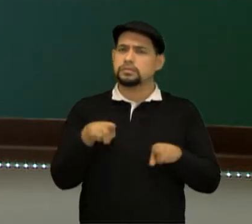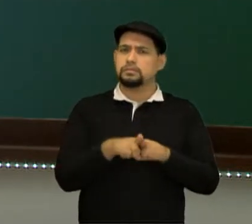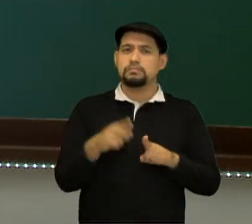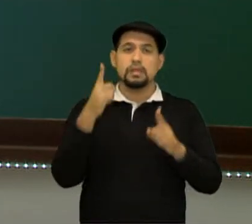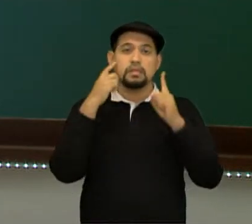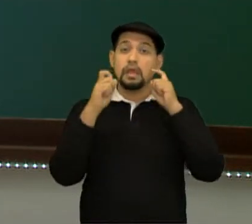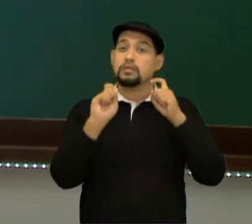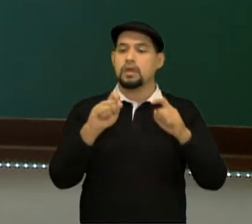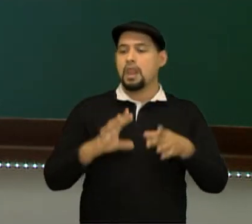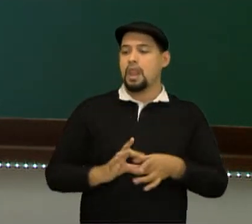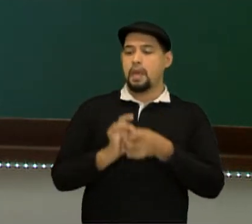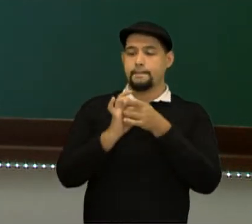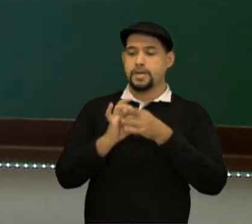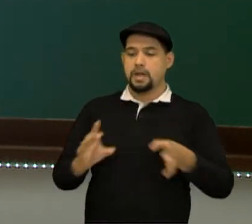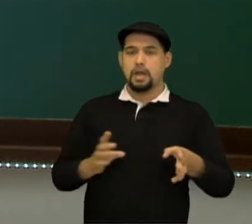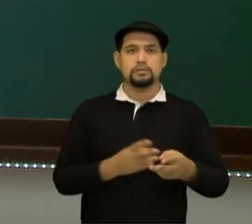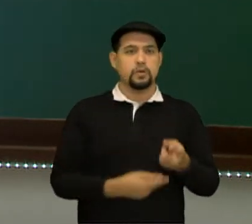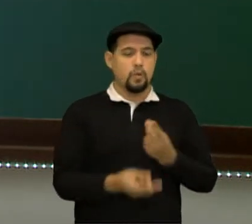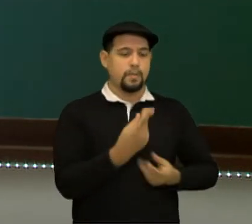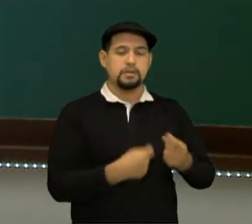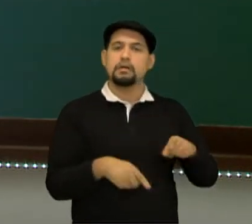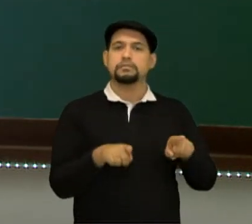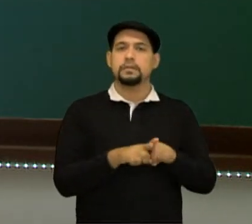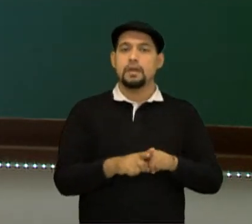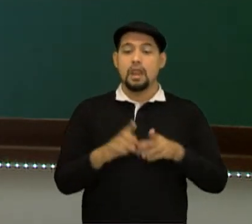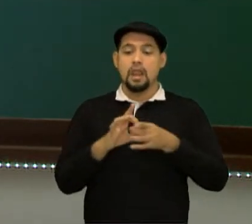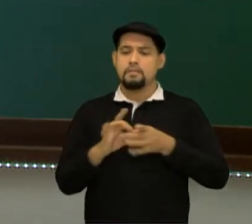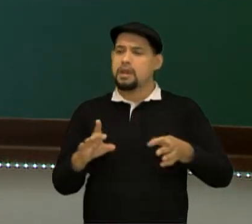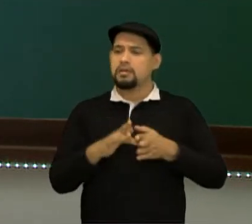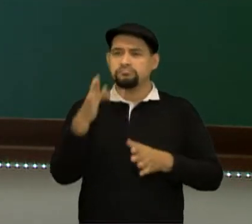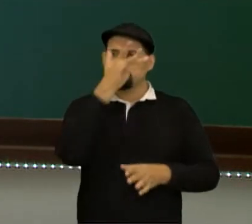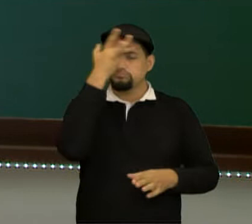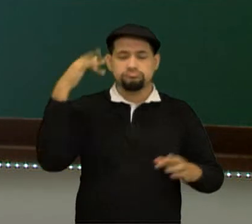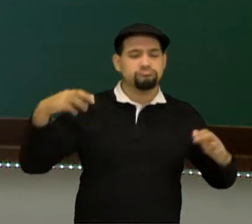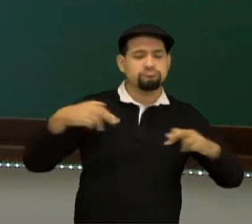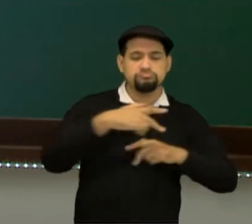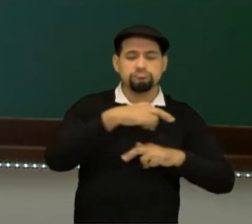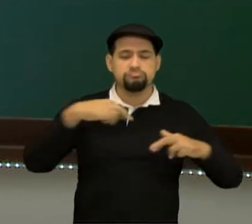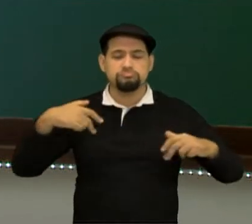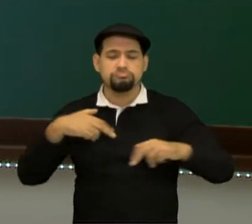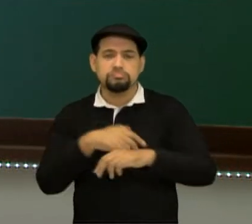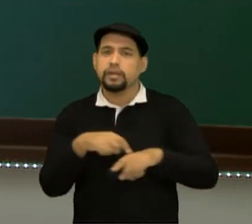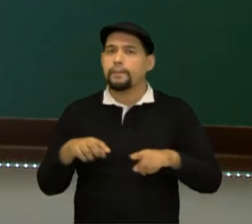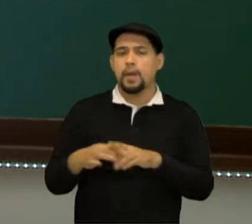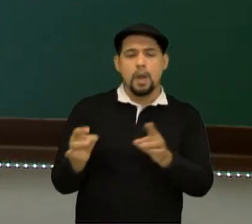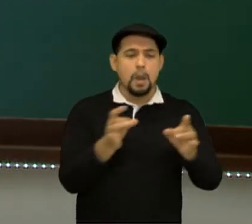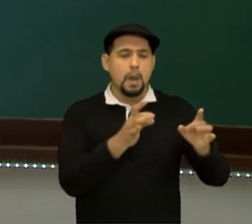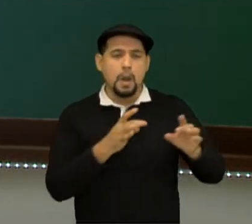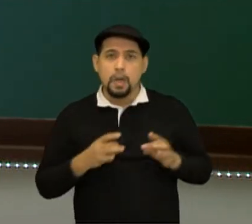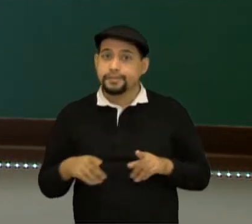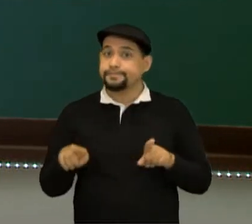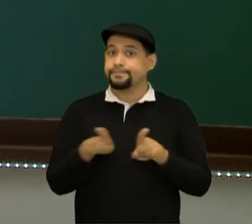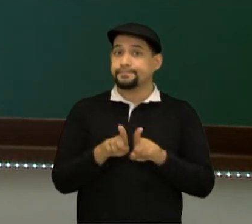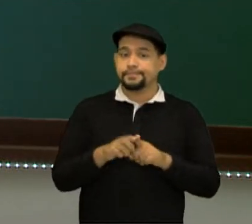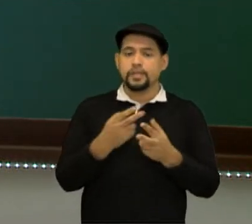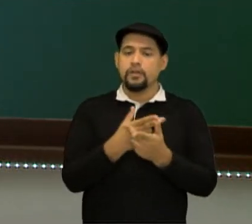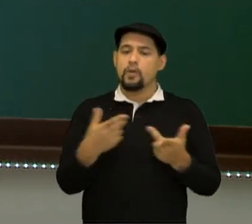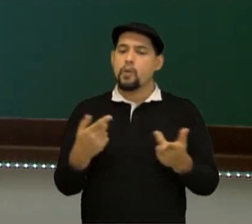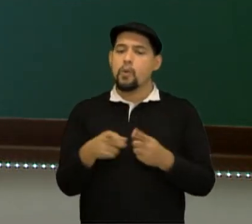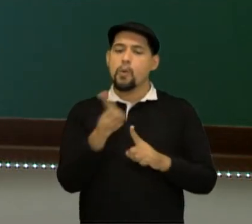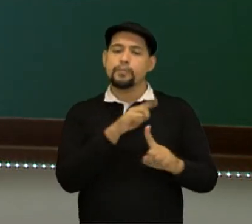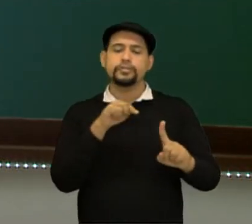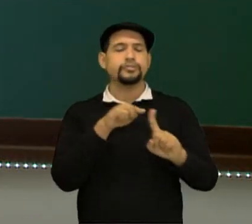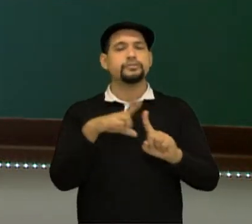possibilidade de Liberdade como a liberdade de circulação de pessoas e mercadorias e outras